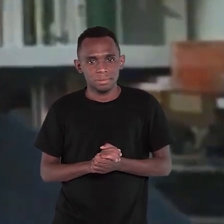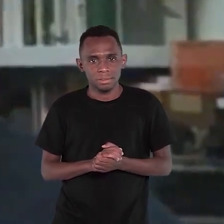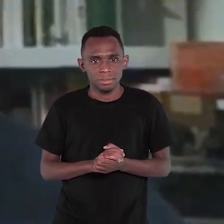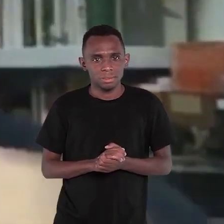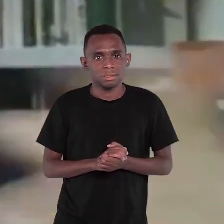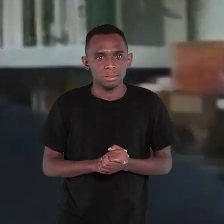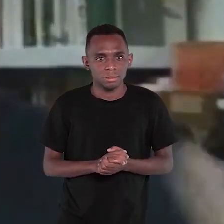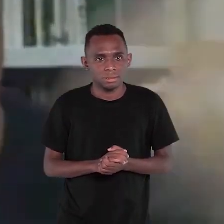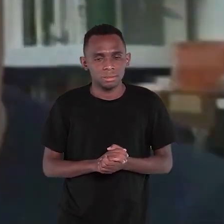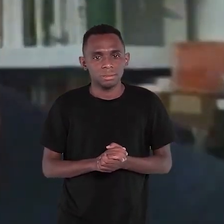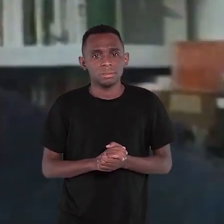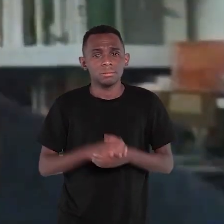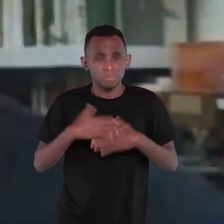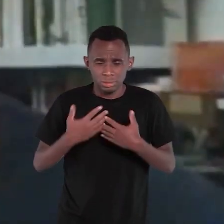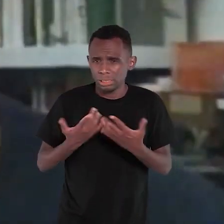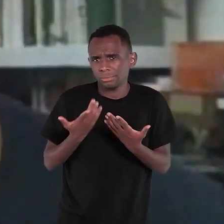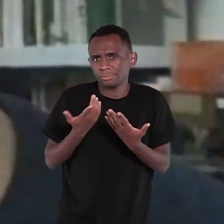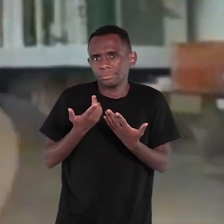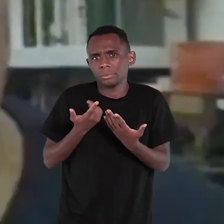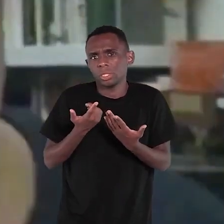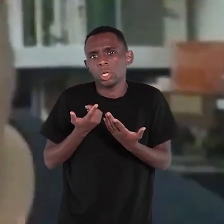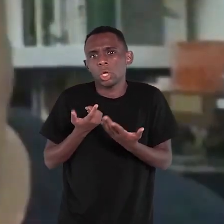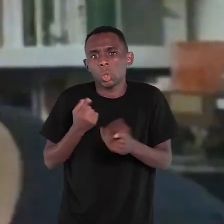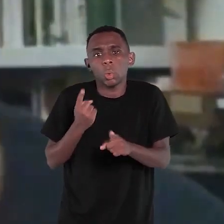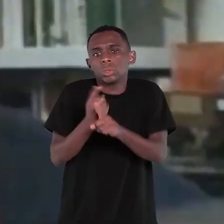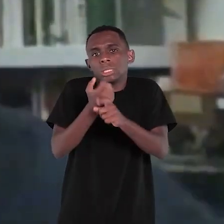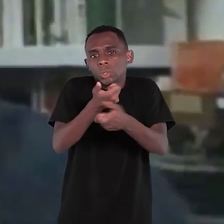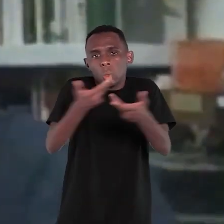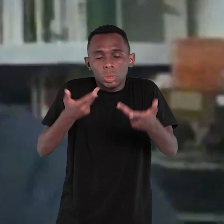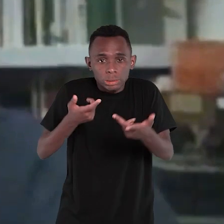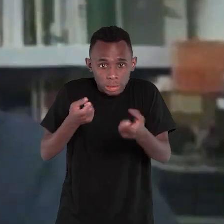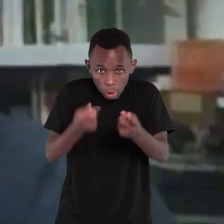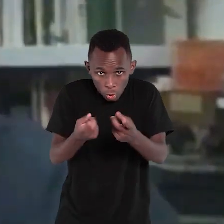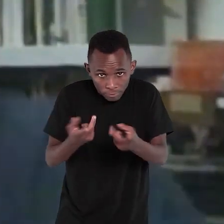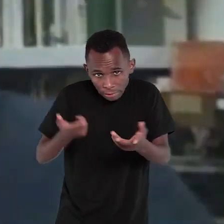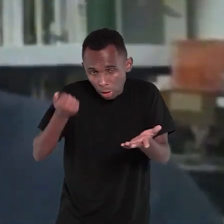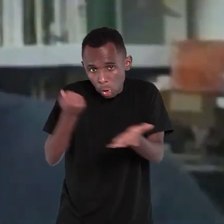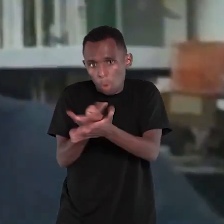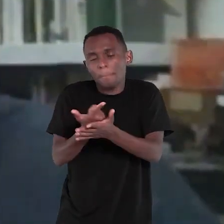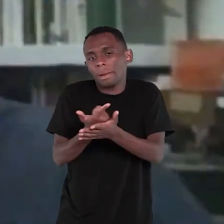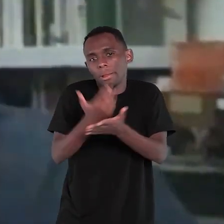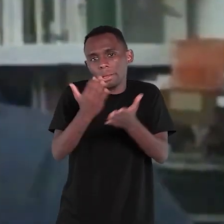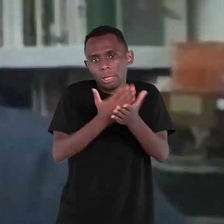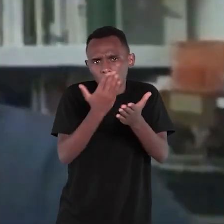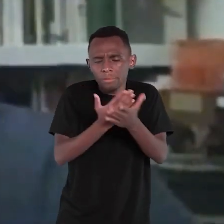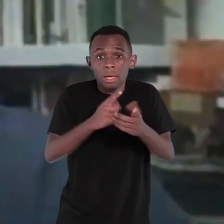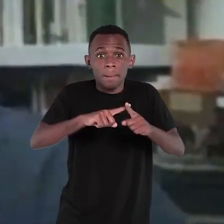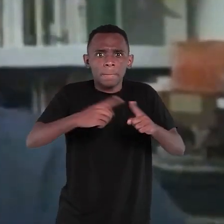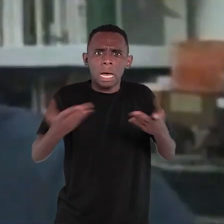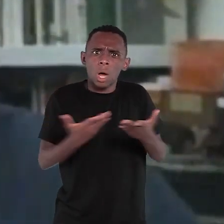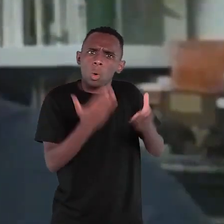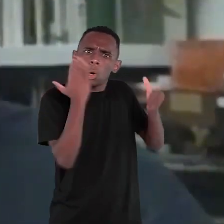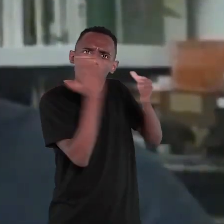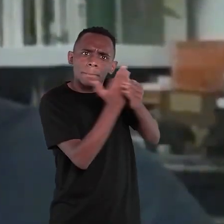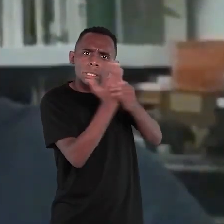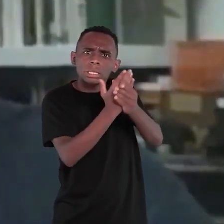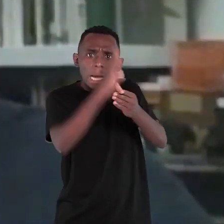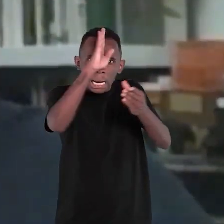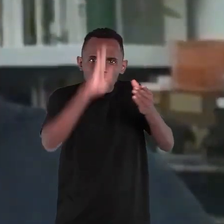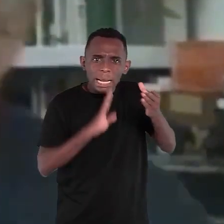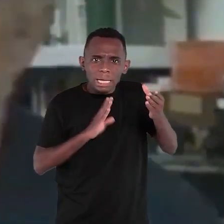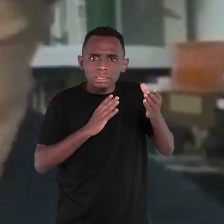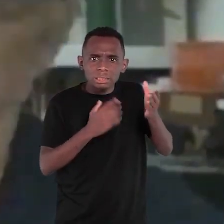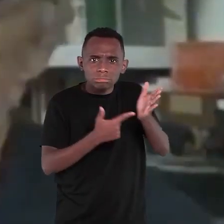agora, você encontrava livros digitais para comprar, né? Mas uma biblioteca pública oferecendo gratuitamente